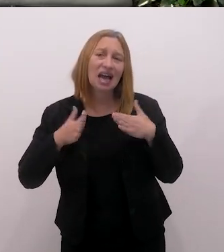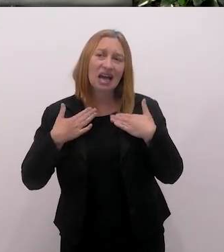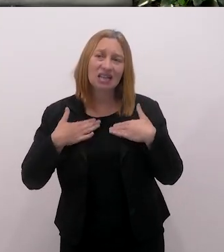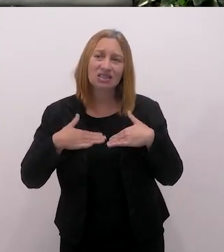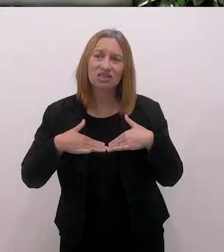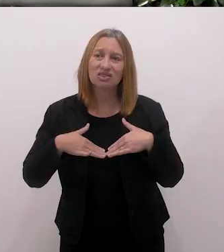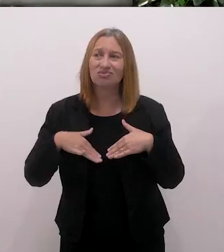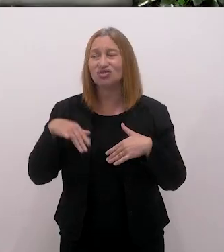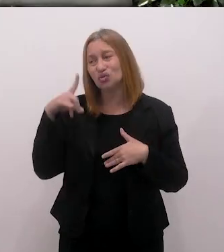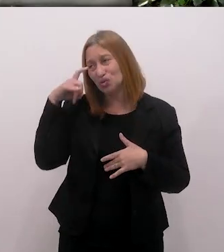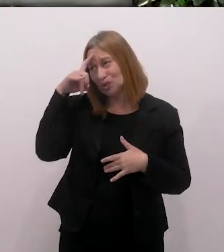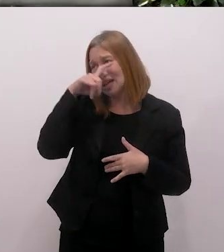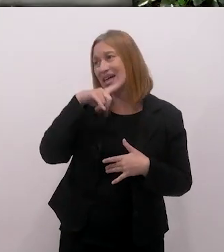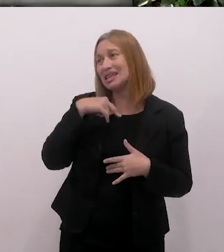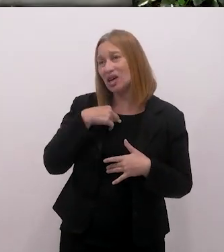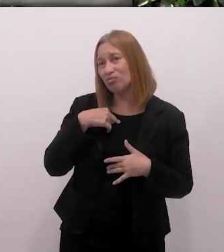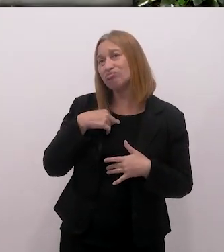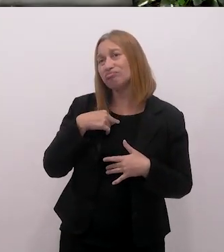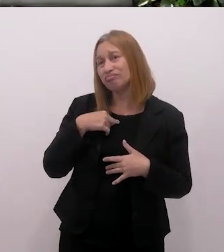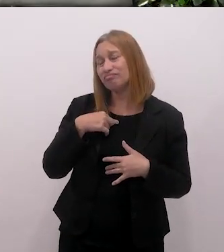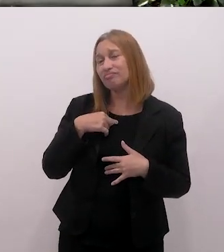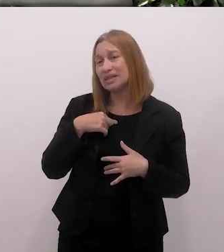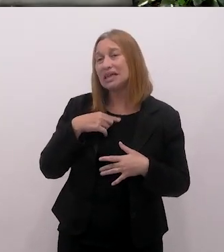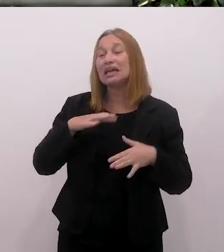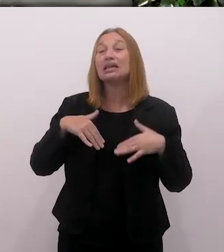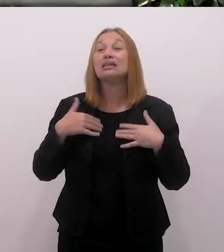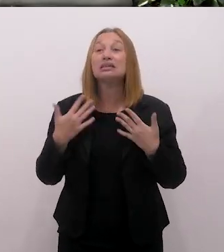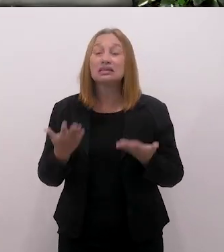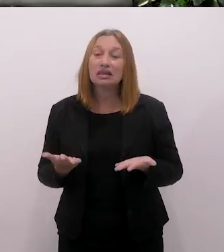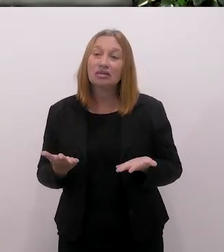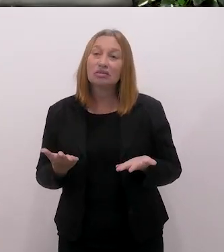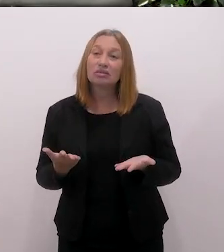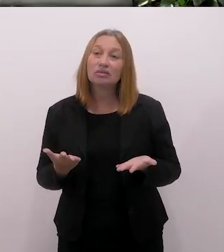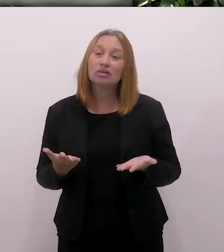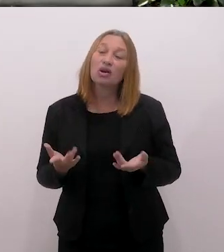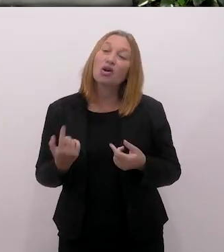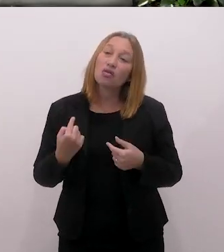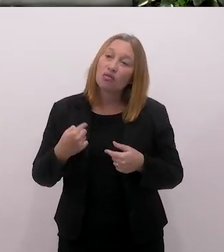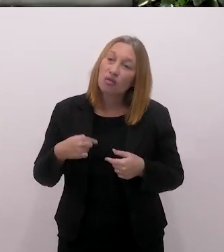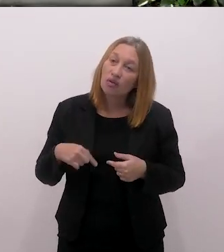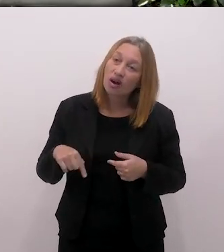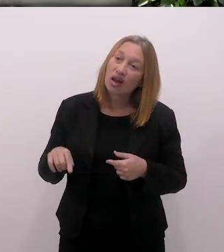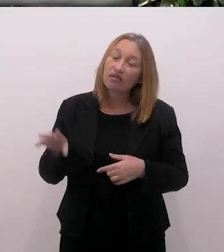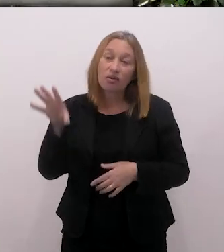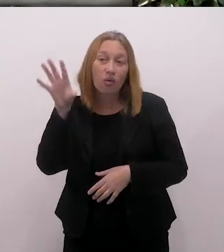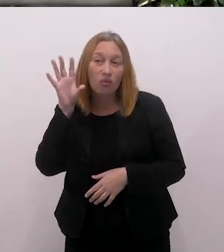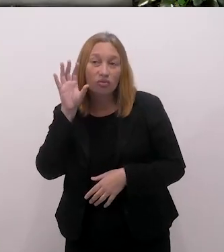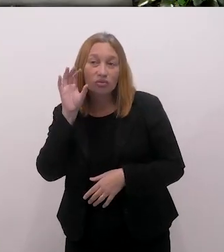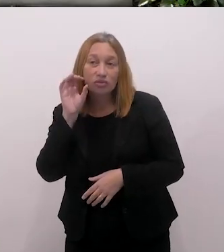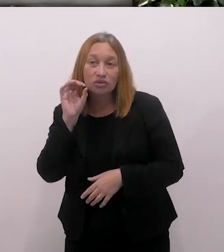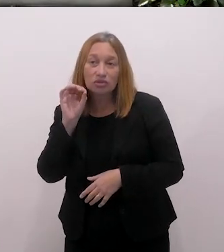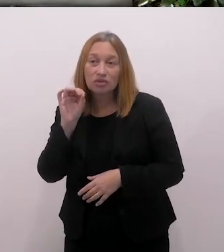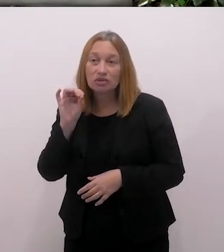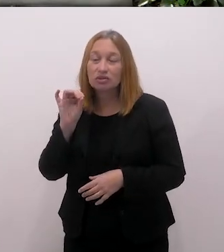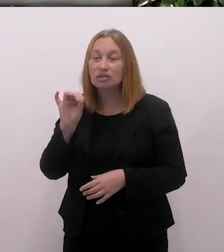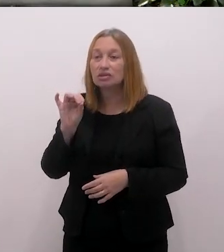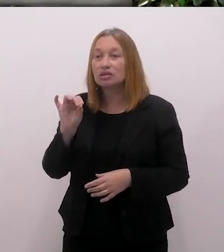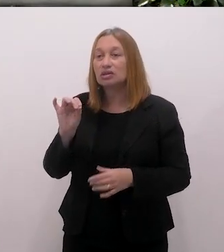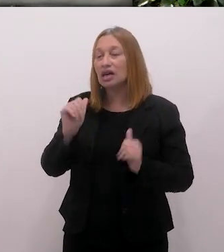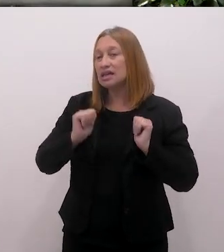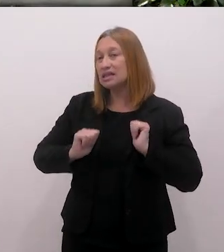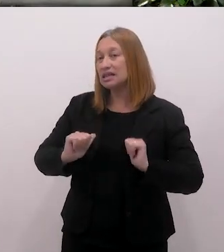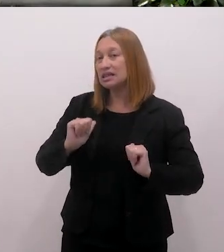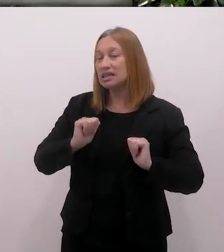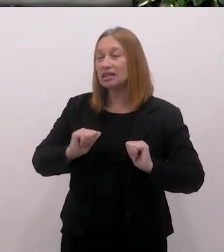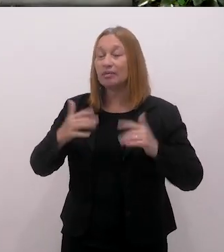mais suavezinhas, assim, que eu tenho um pouquinho mais de dificuldade, né? Então, assim, aí eu vou lá e fico vendo aquelas atrizes